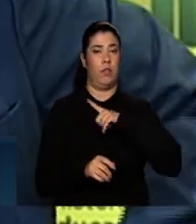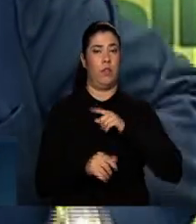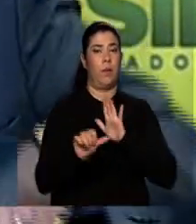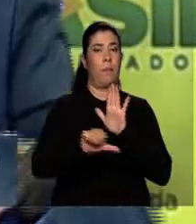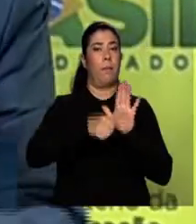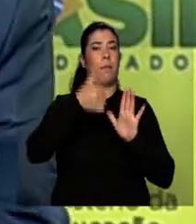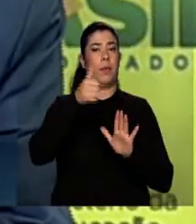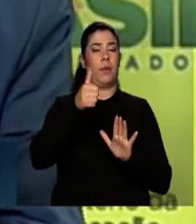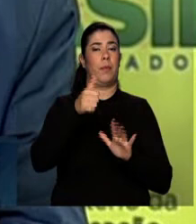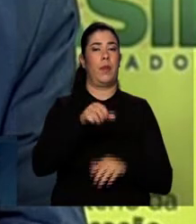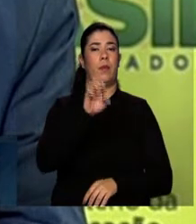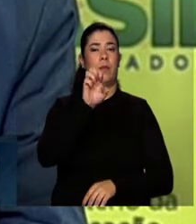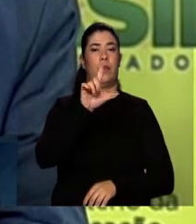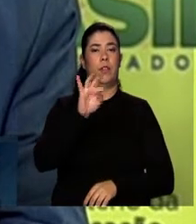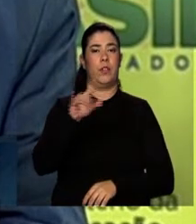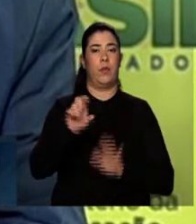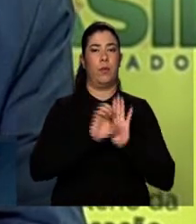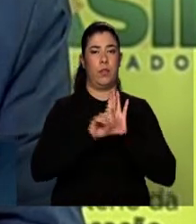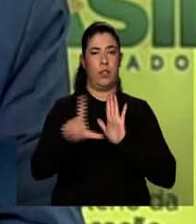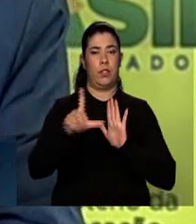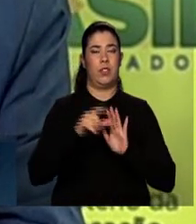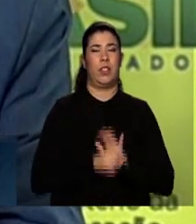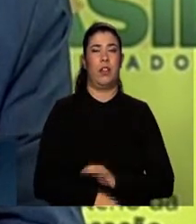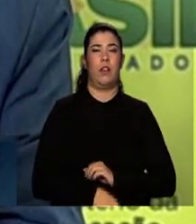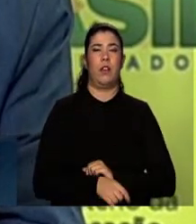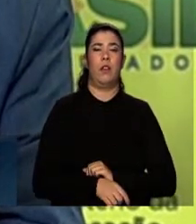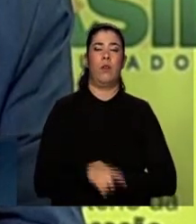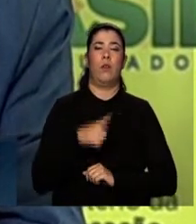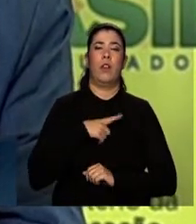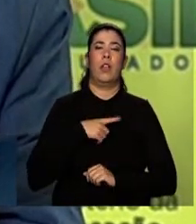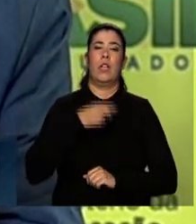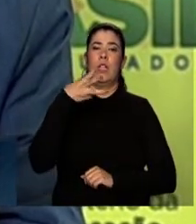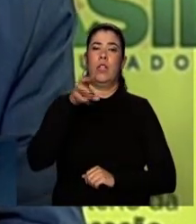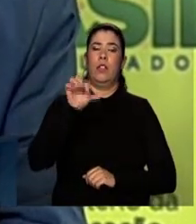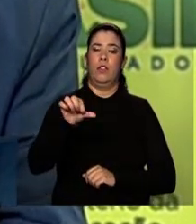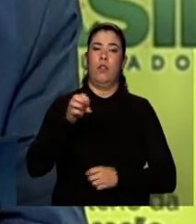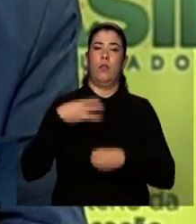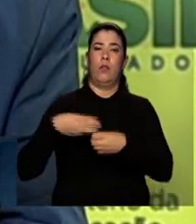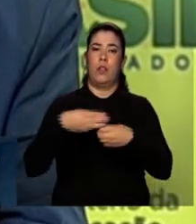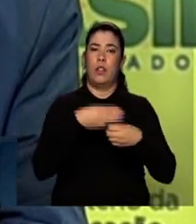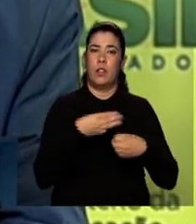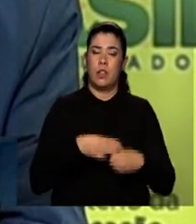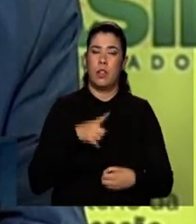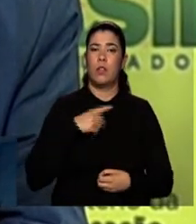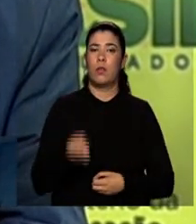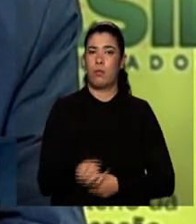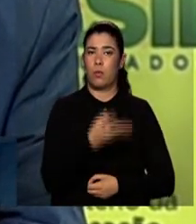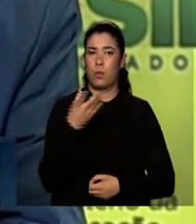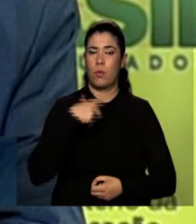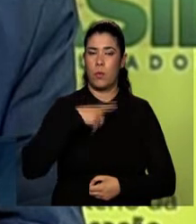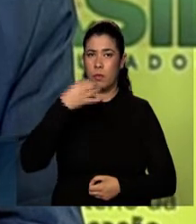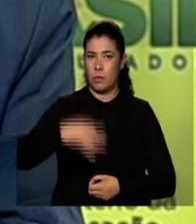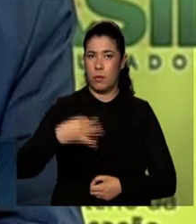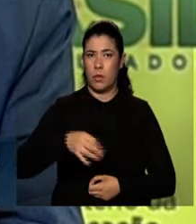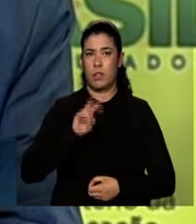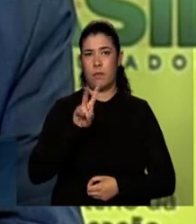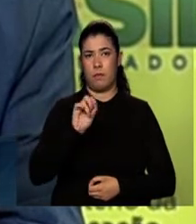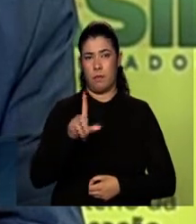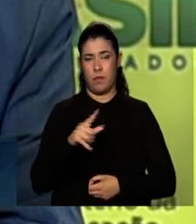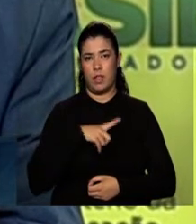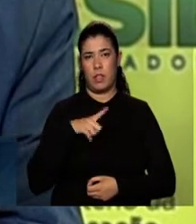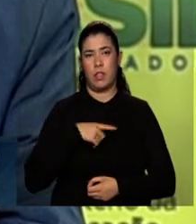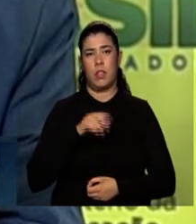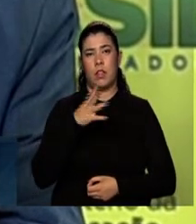edital, 2.460 vagas para esses 39 municípios. E nesse segundo edital que a Marta vai apresentar agora, nós devemos